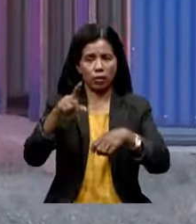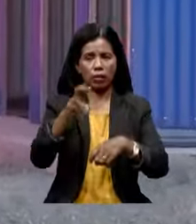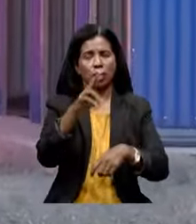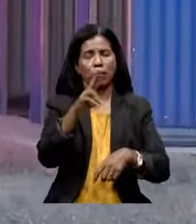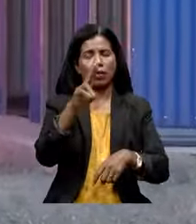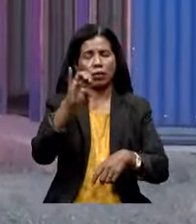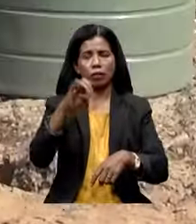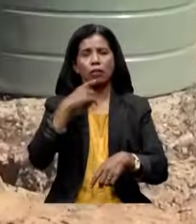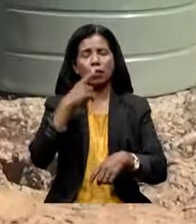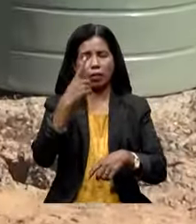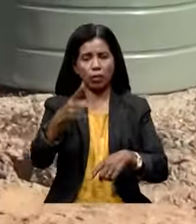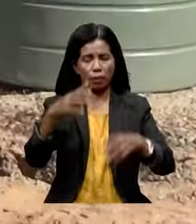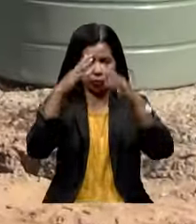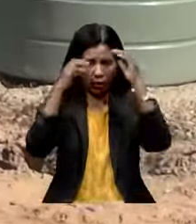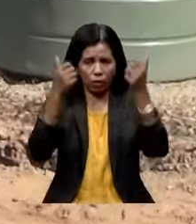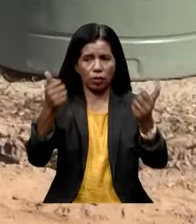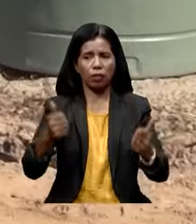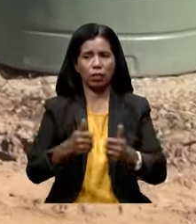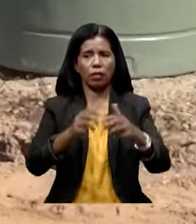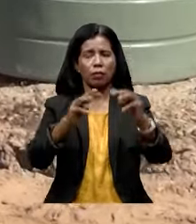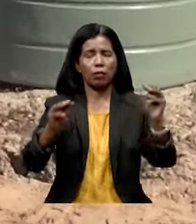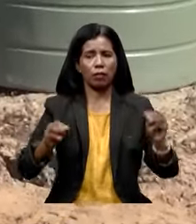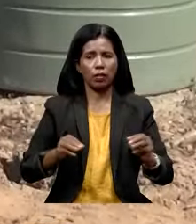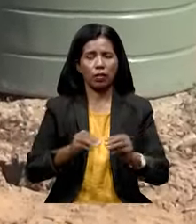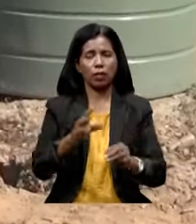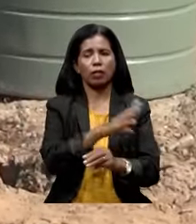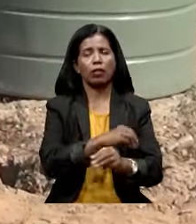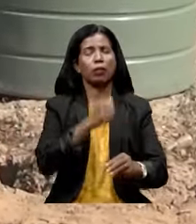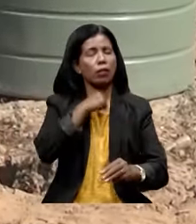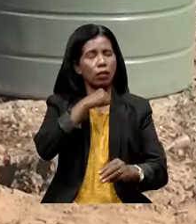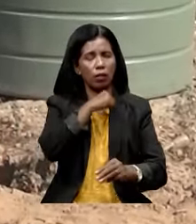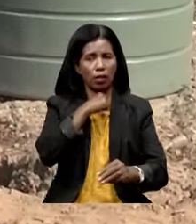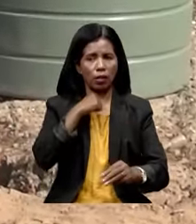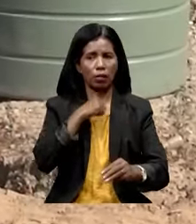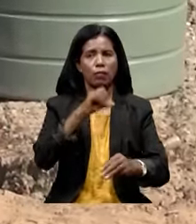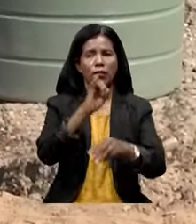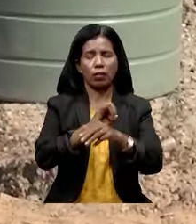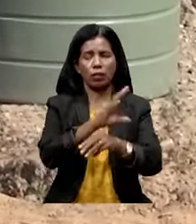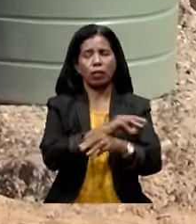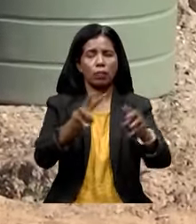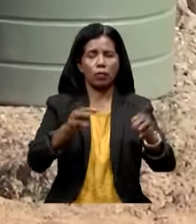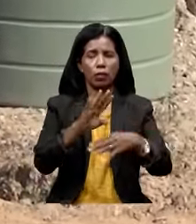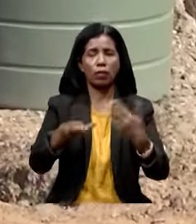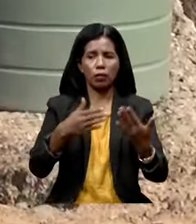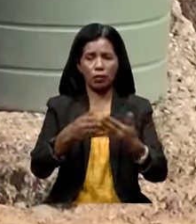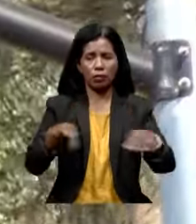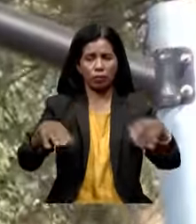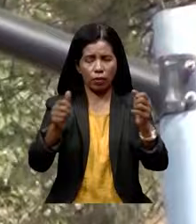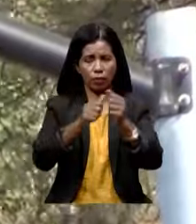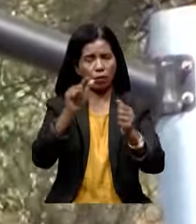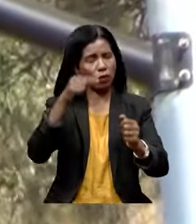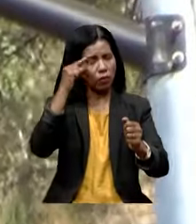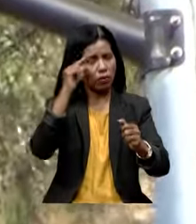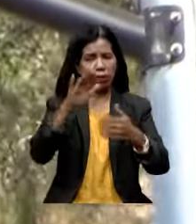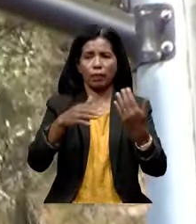Lourenço Hateteng, Presidente e Autoridade Município no Amo Paróquia cada município, sem serviço remoto com o Governo